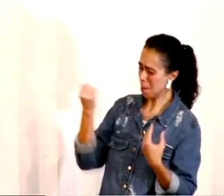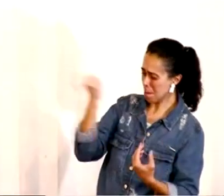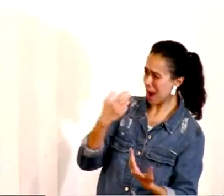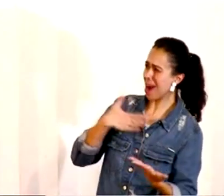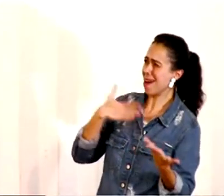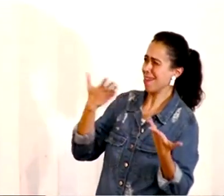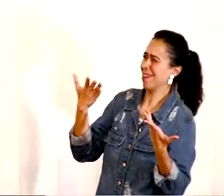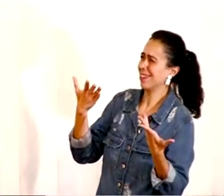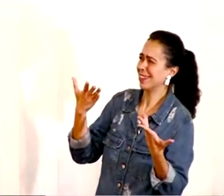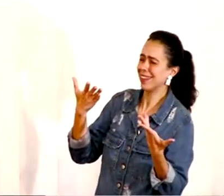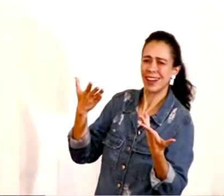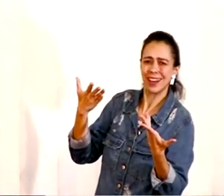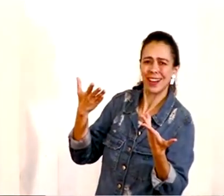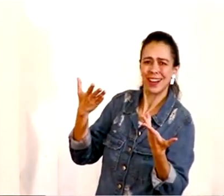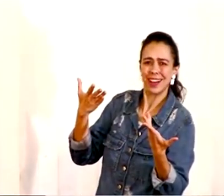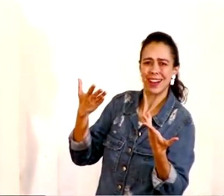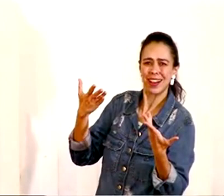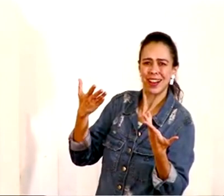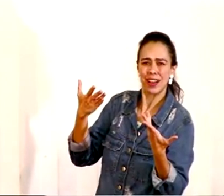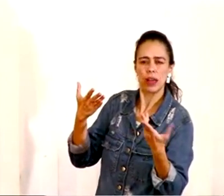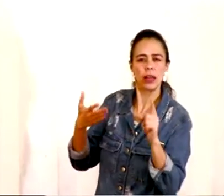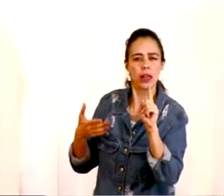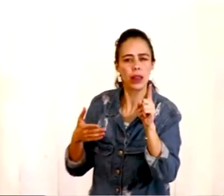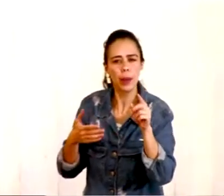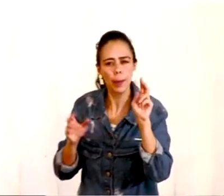Já ouviram falar de autocomiseração?